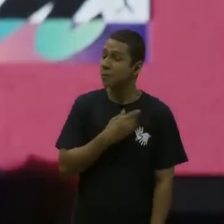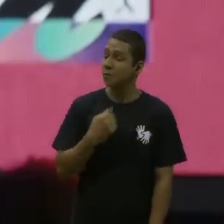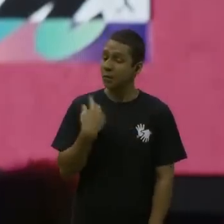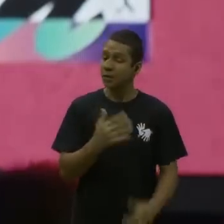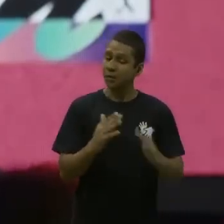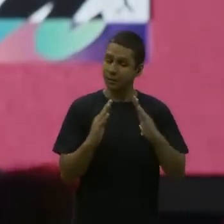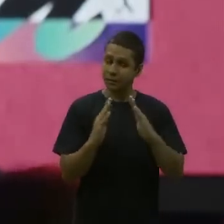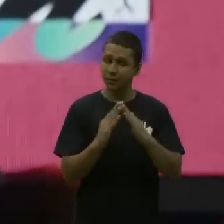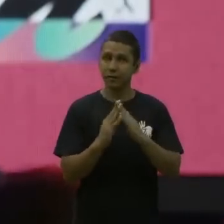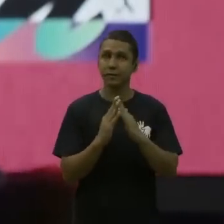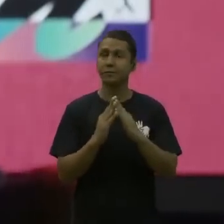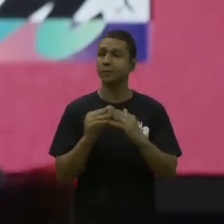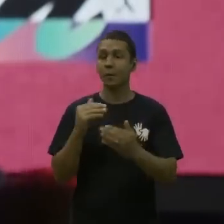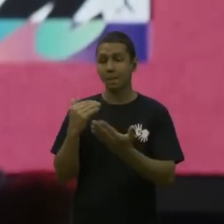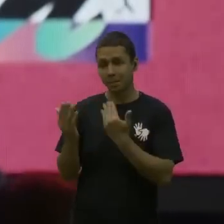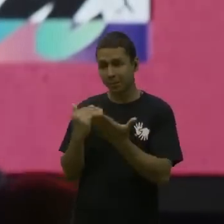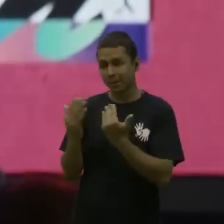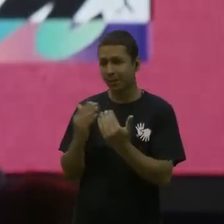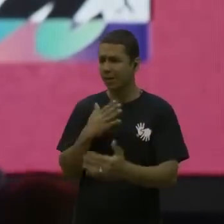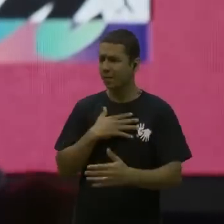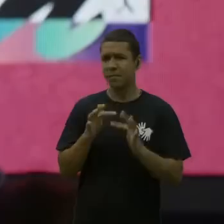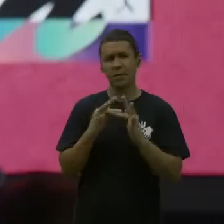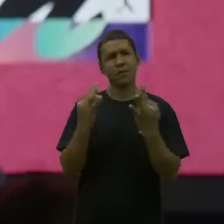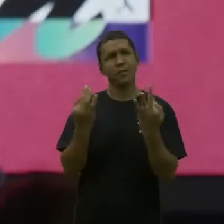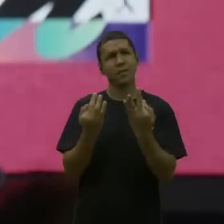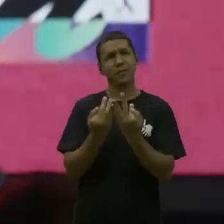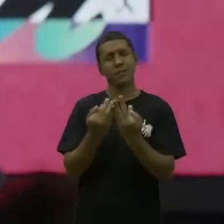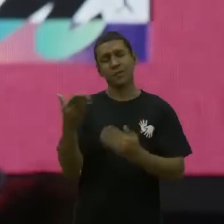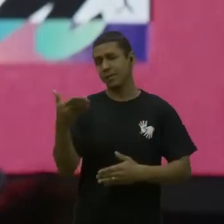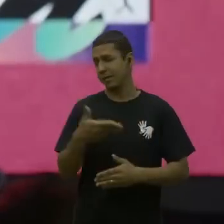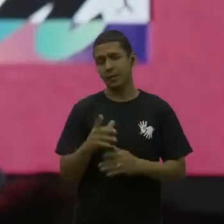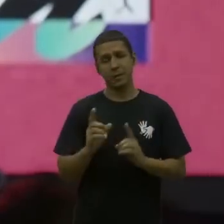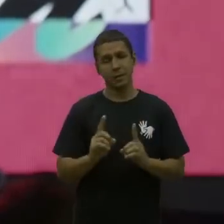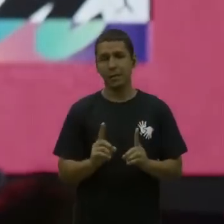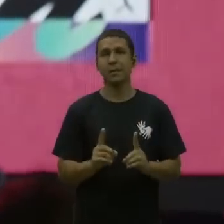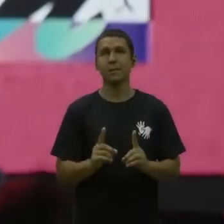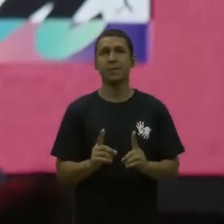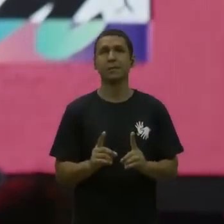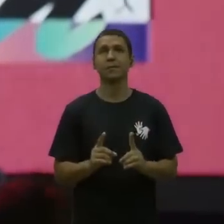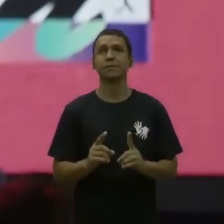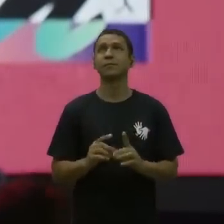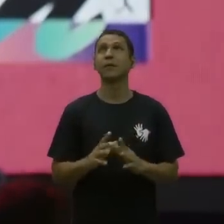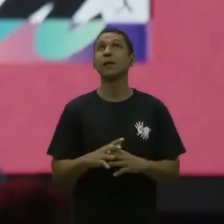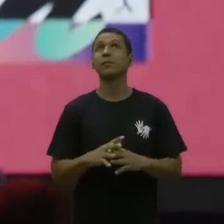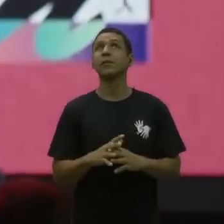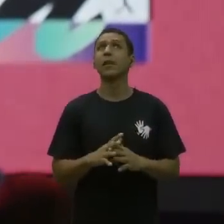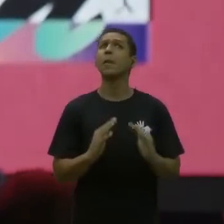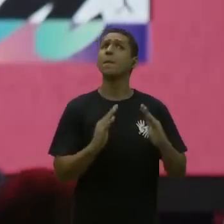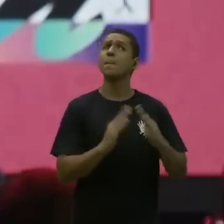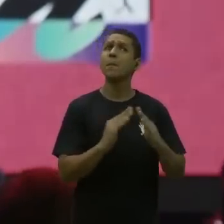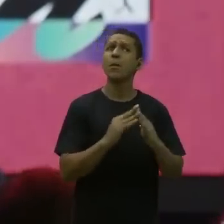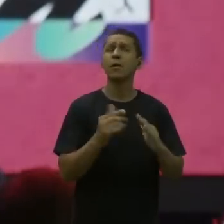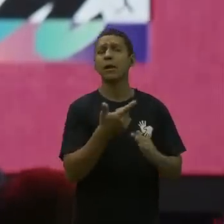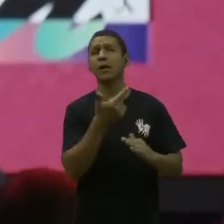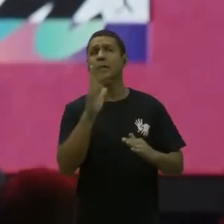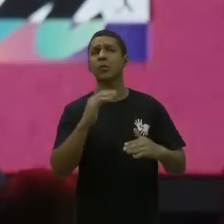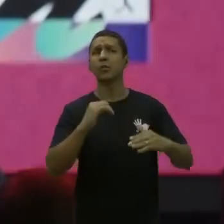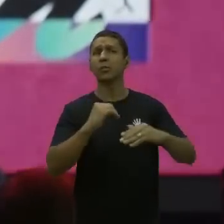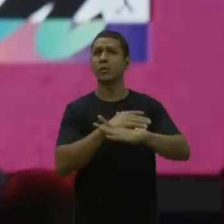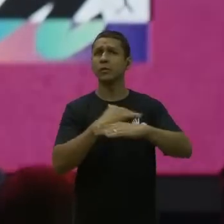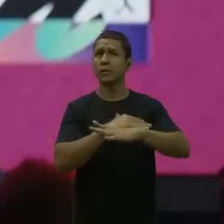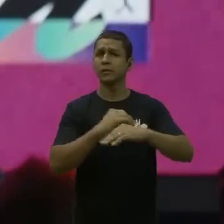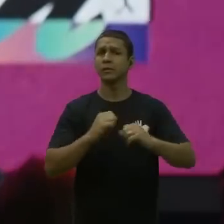casa. Falei para ela, a minha família não está aqui, né? A minha família mora em outra cidade, outro